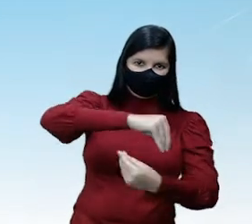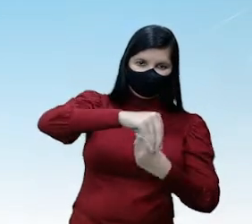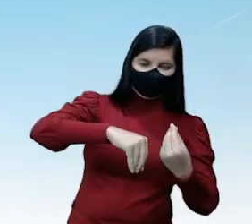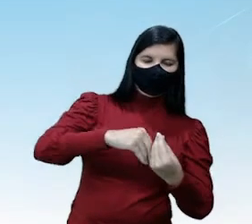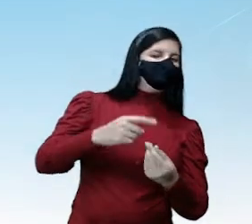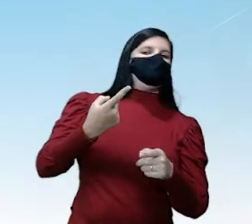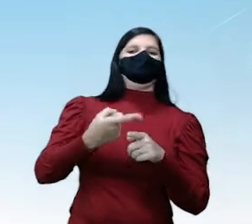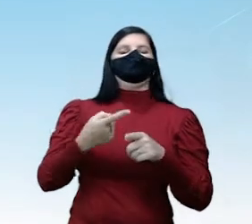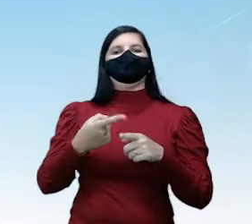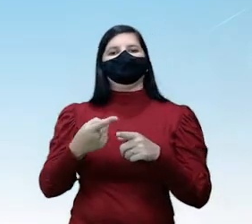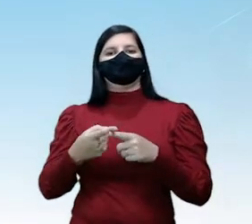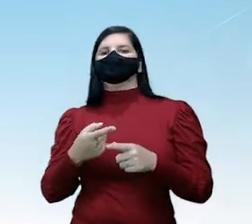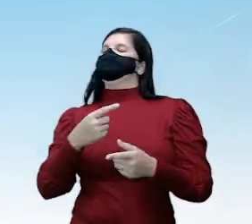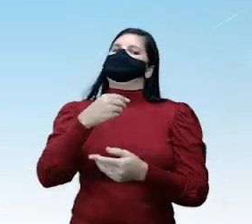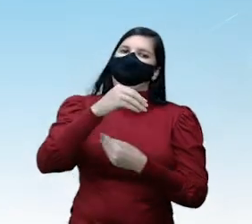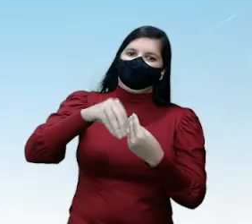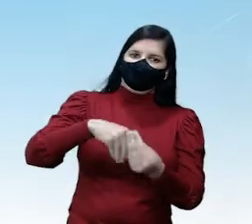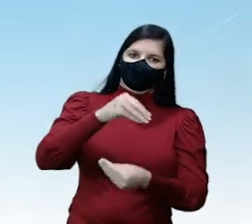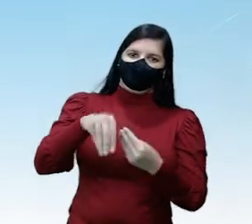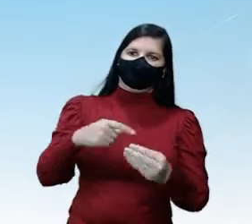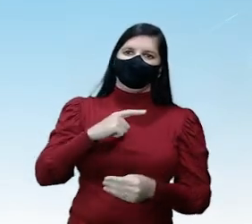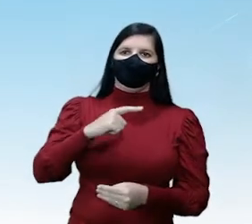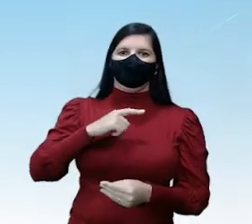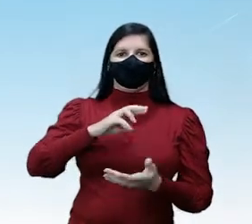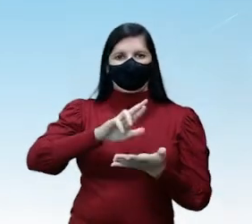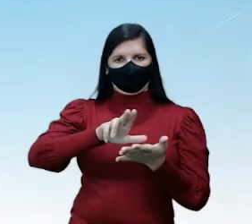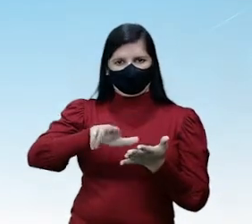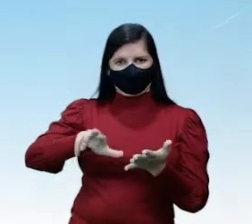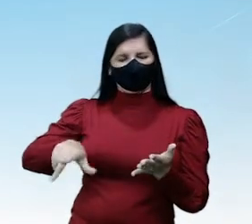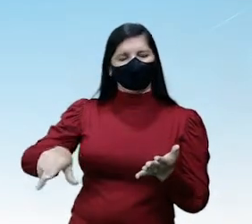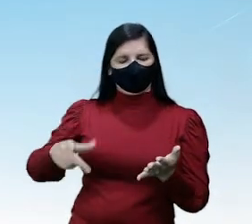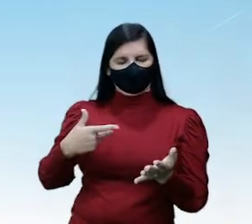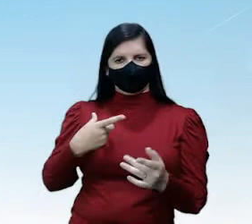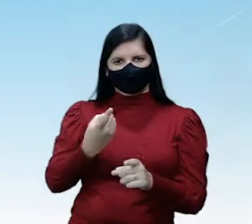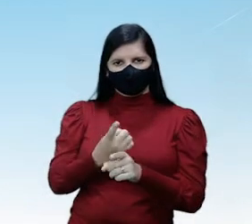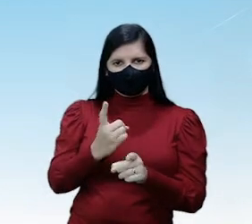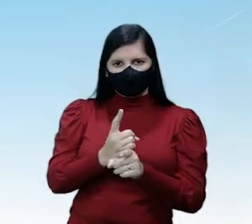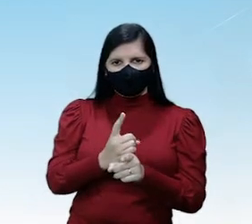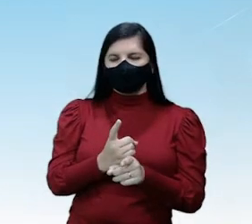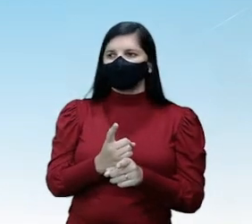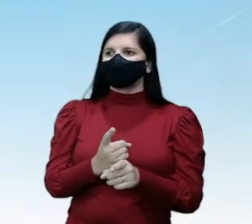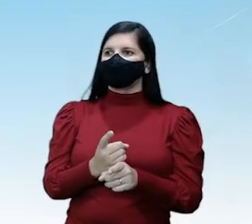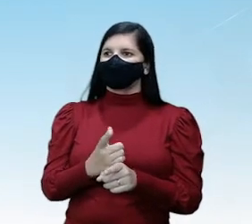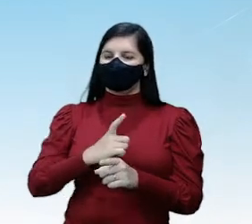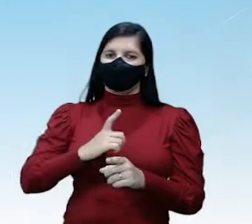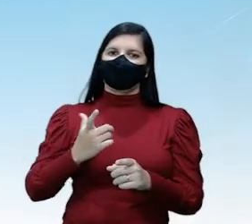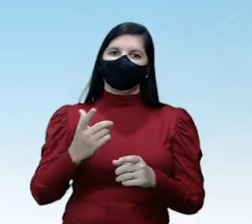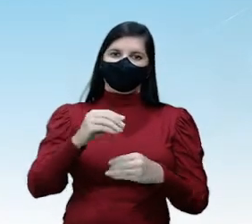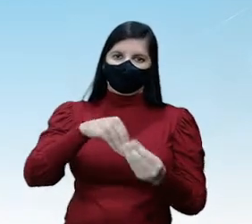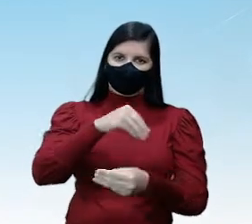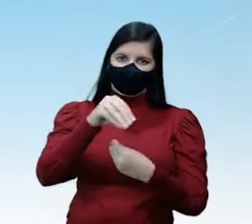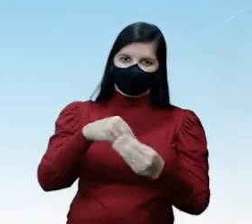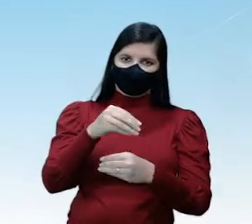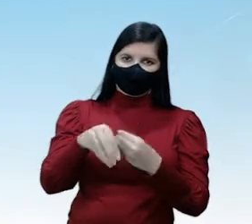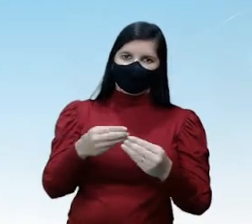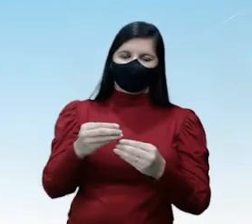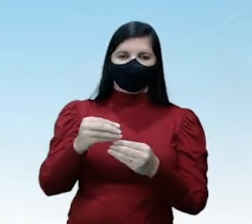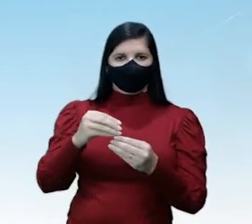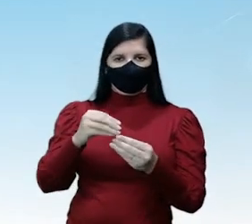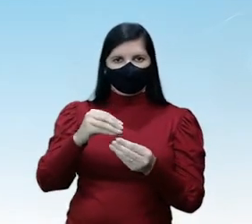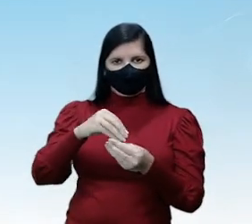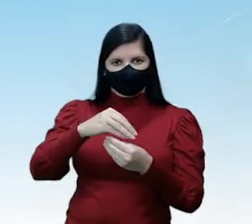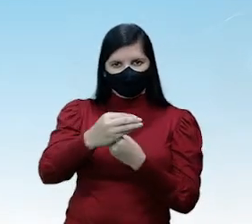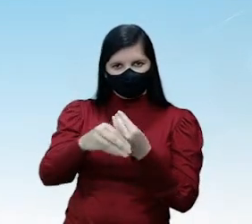quando eu falo de misturas, a gente vai ter vários tipos de misturas. A gente tem a mistura que a gente chama de homogênea,